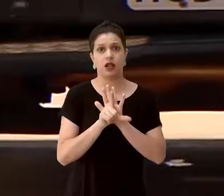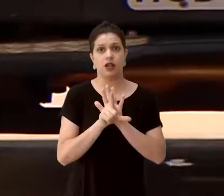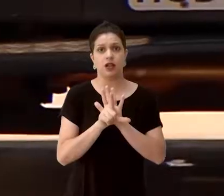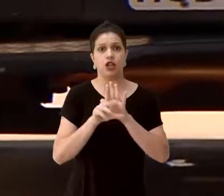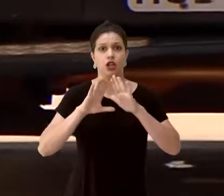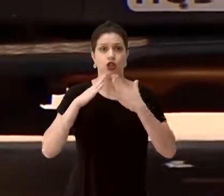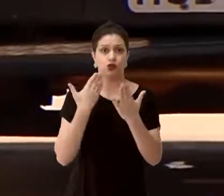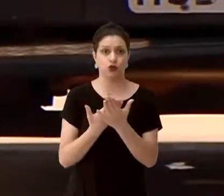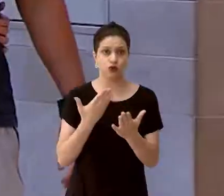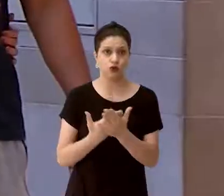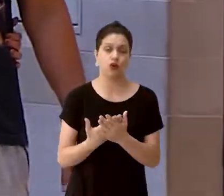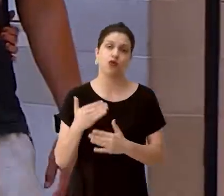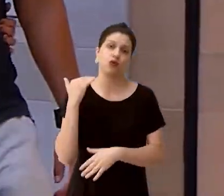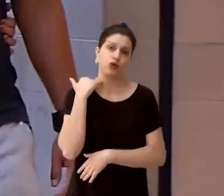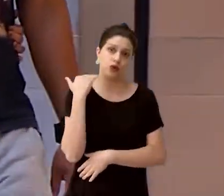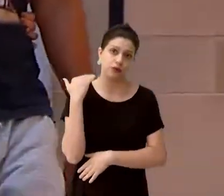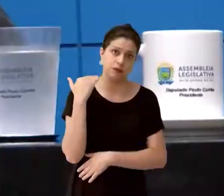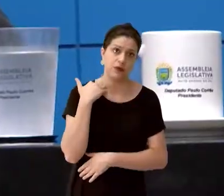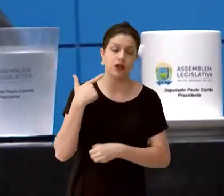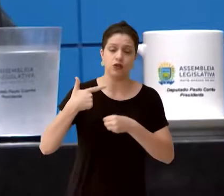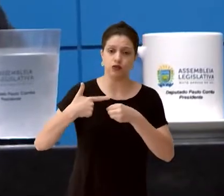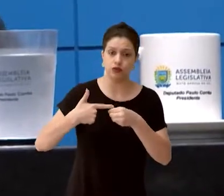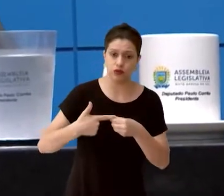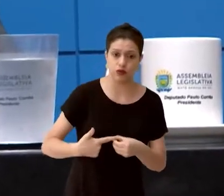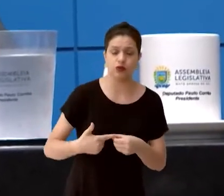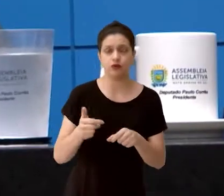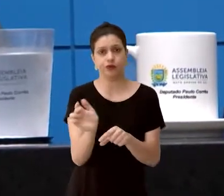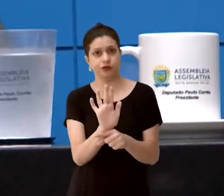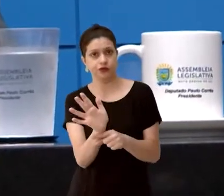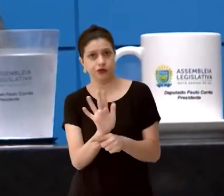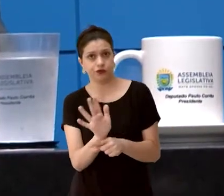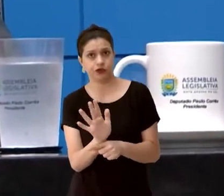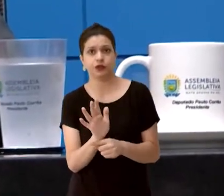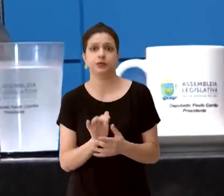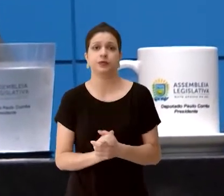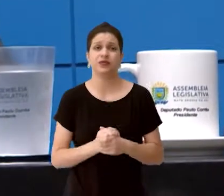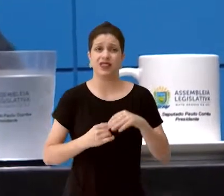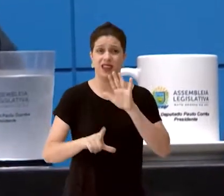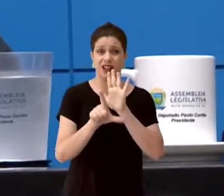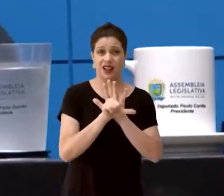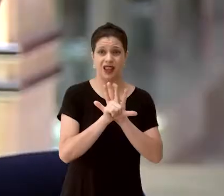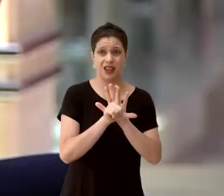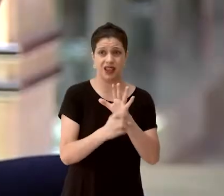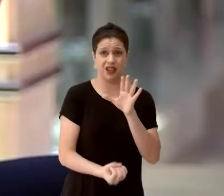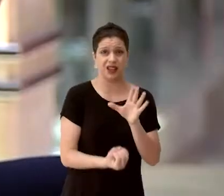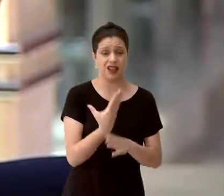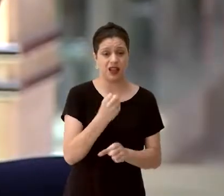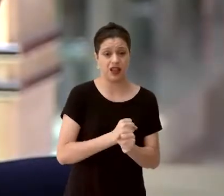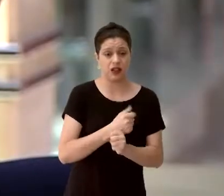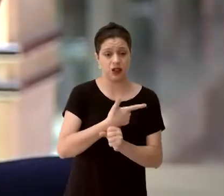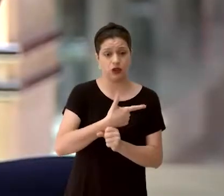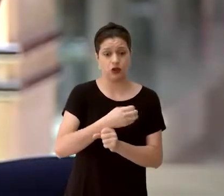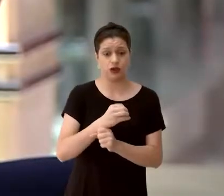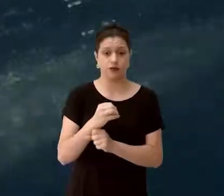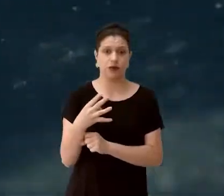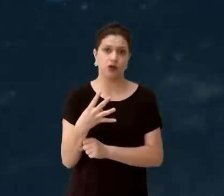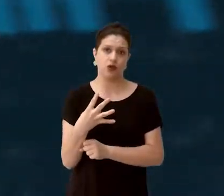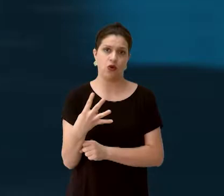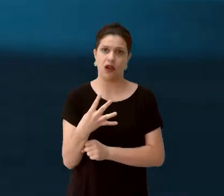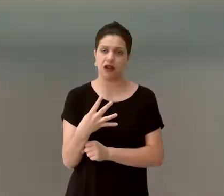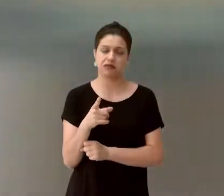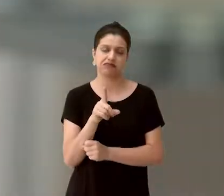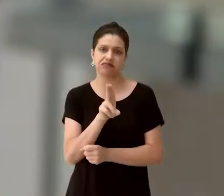bancárias, postos de gasolina e cinemas. Segundo o autor, a lei existia desde 2004, porém não foi regulamentada e caiu no